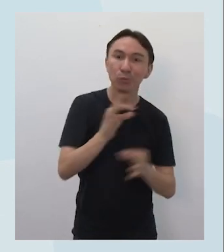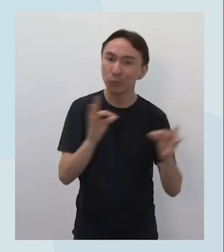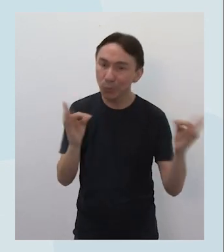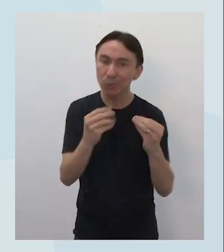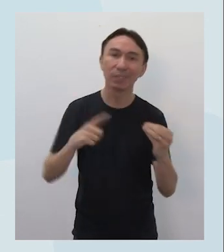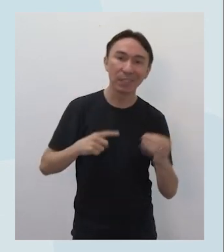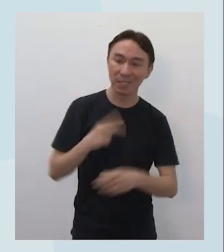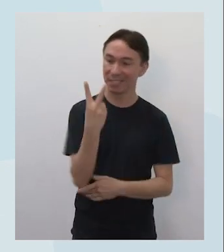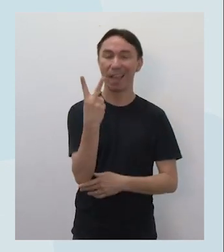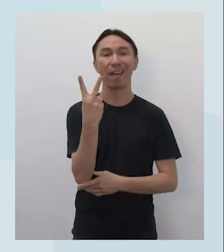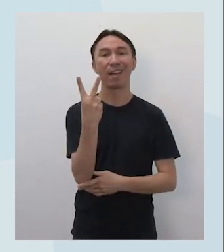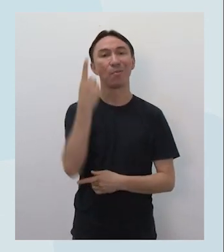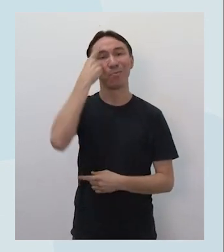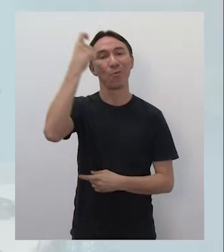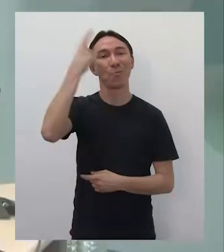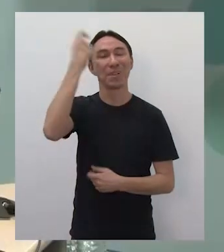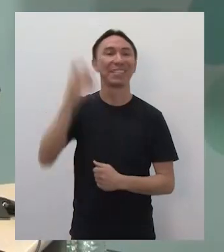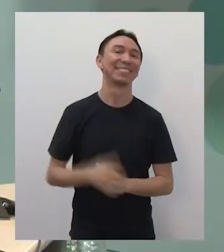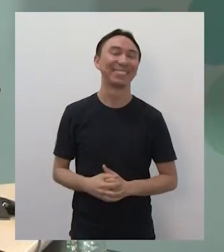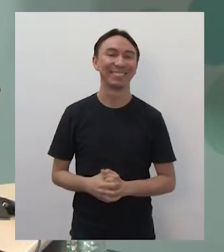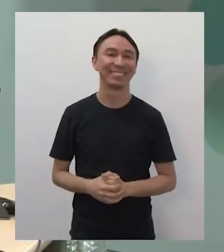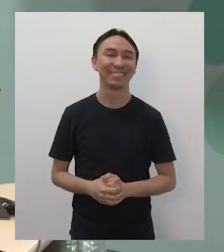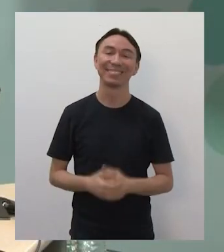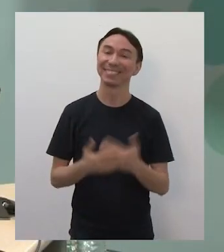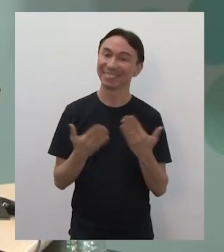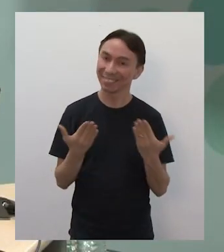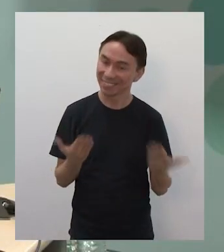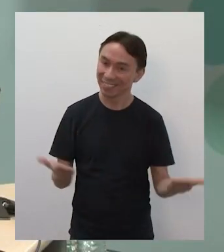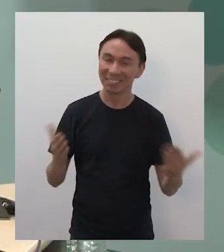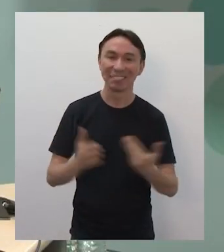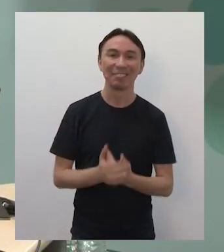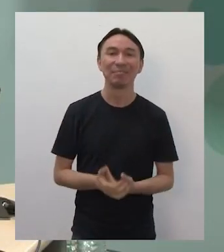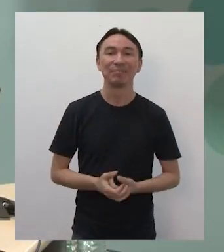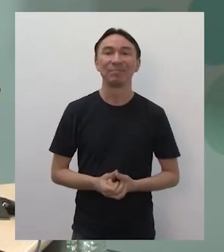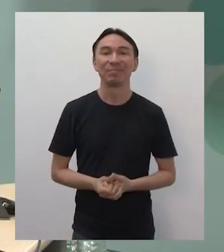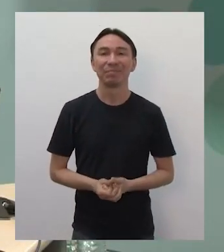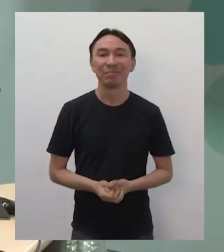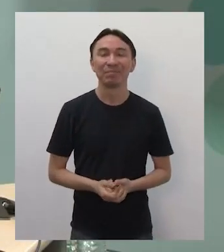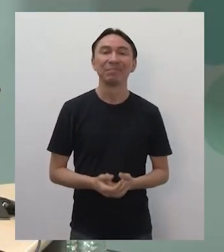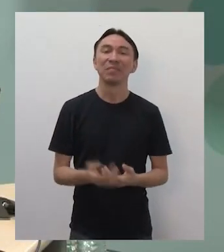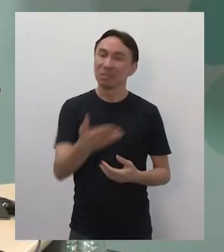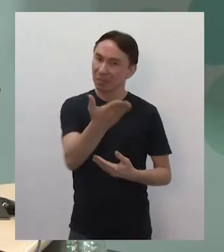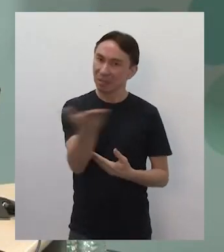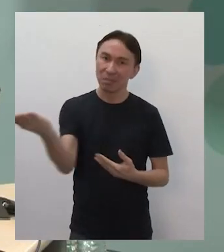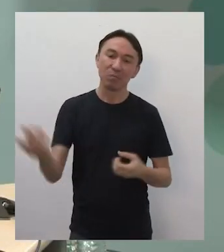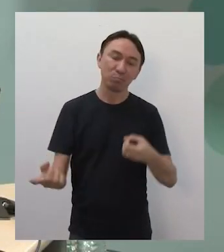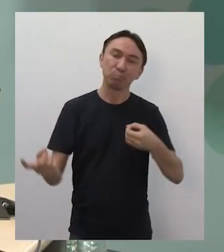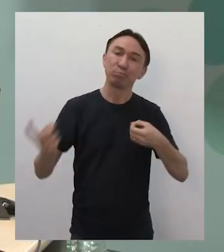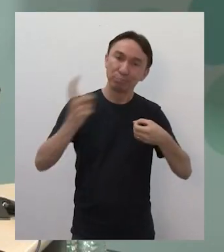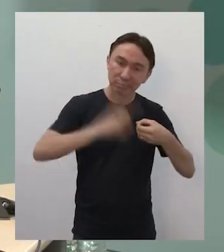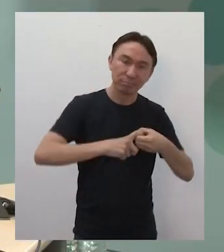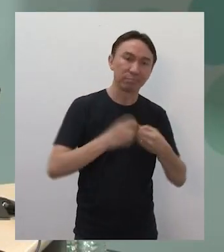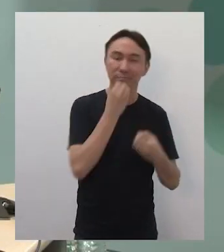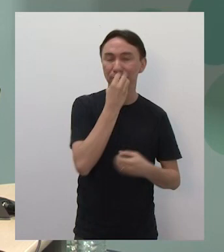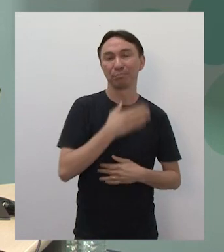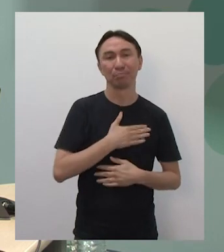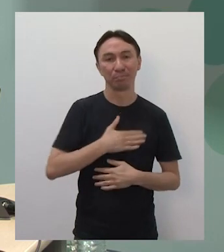2 ideias, tá bom? Então, deixo a vocês aí um ótimo retorno, né, para todos,